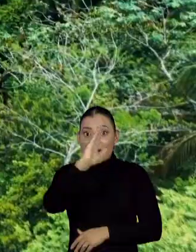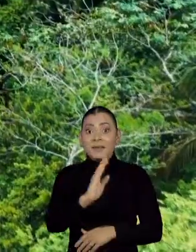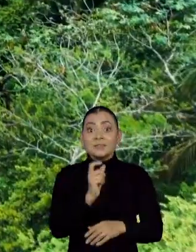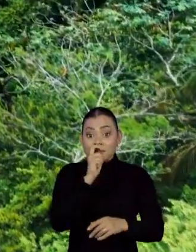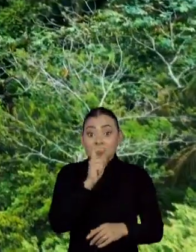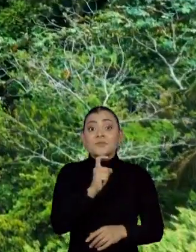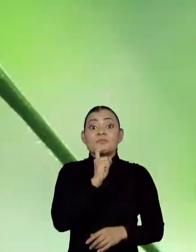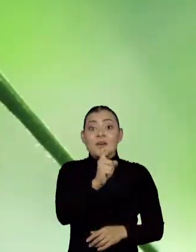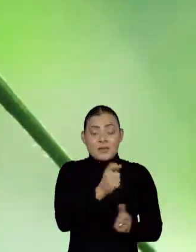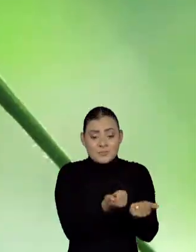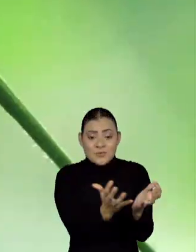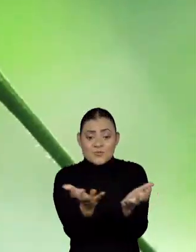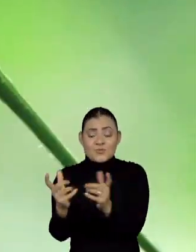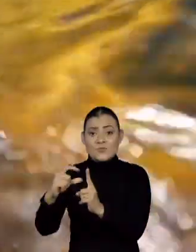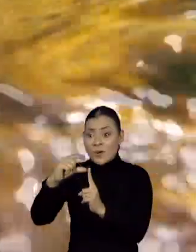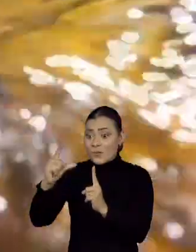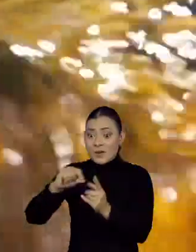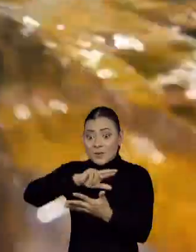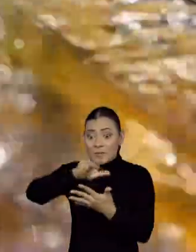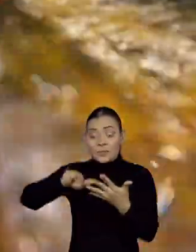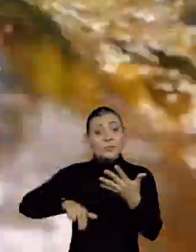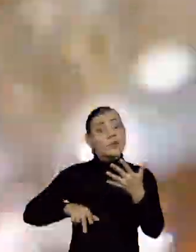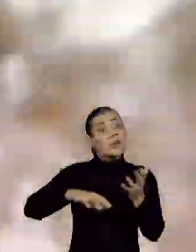plantas nativas do mundo.